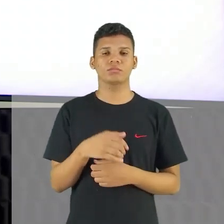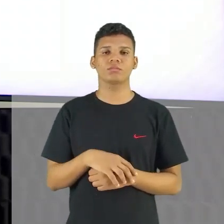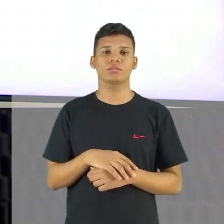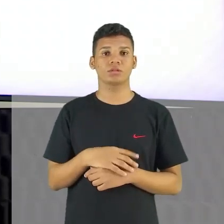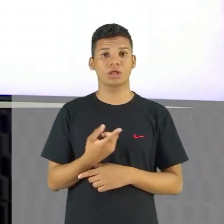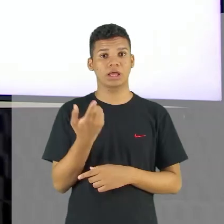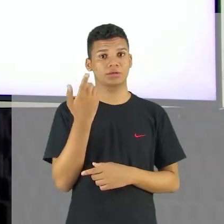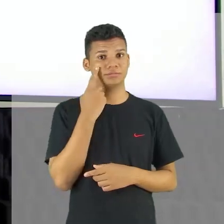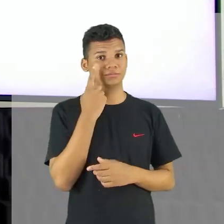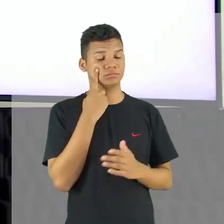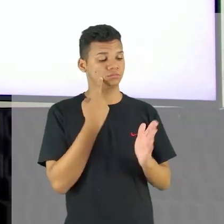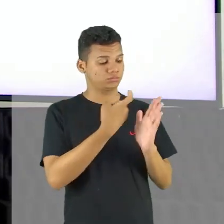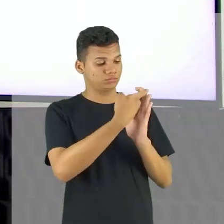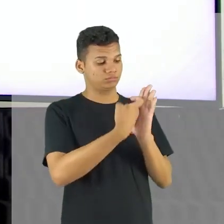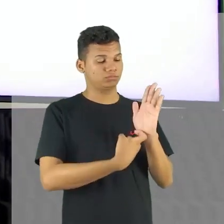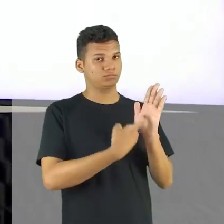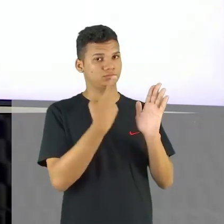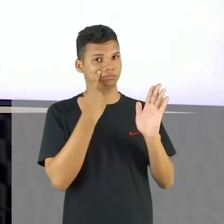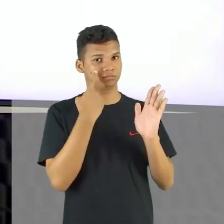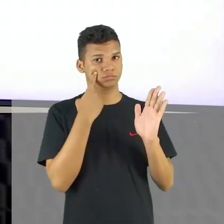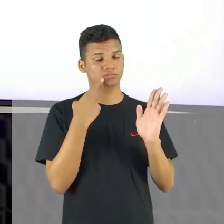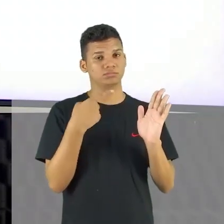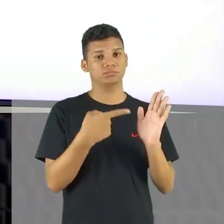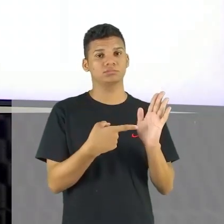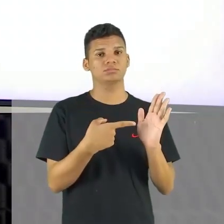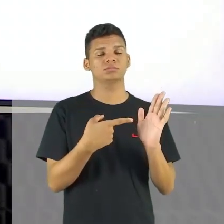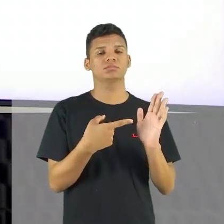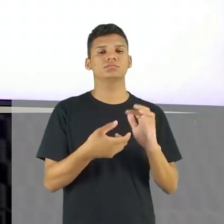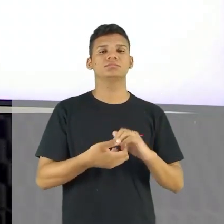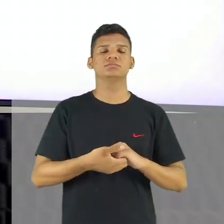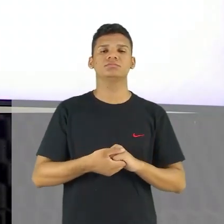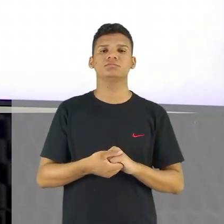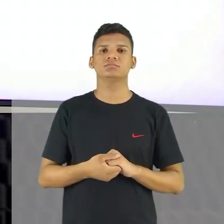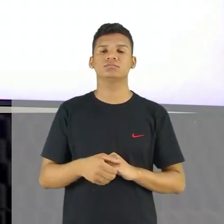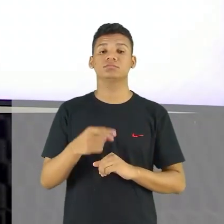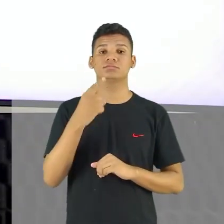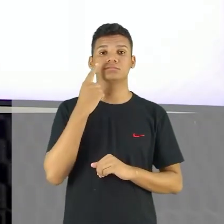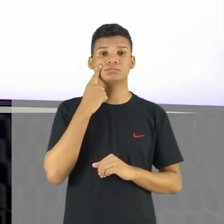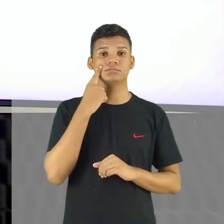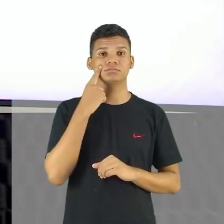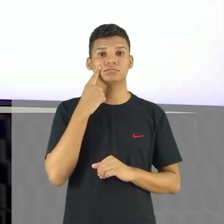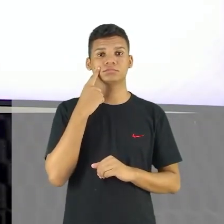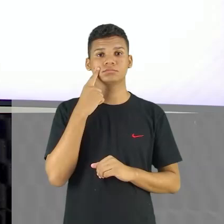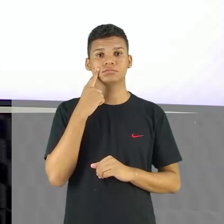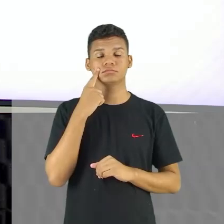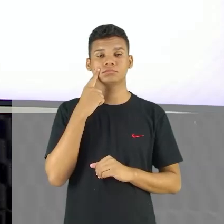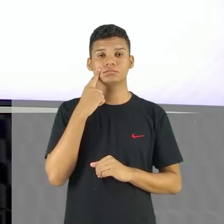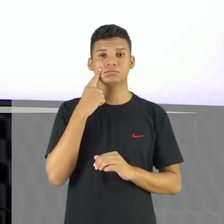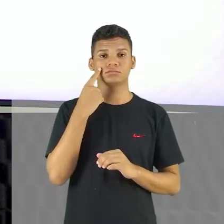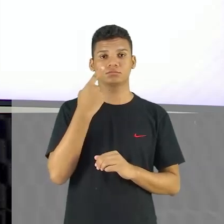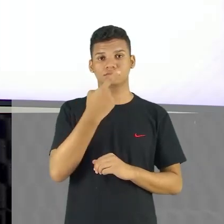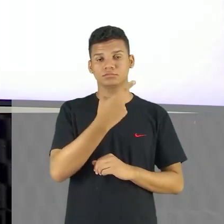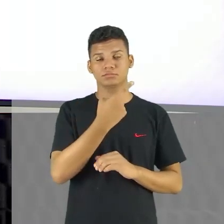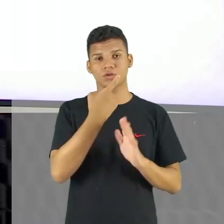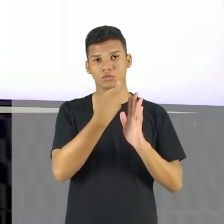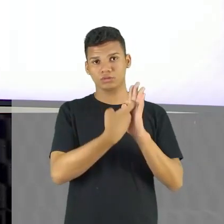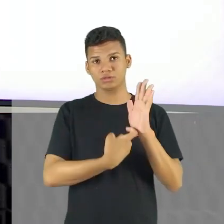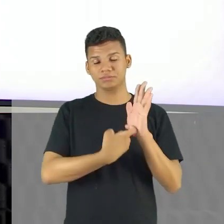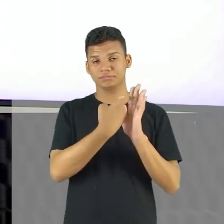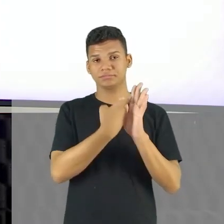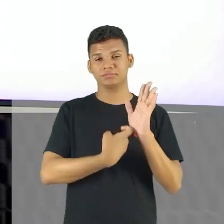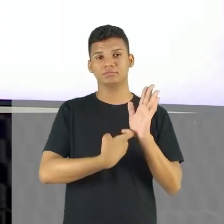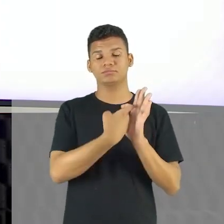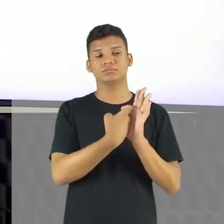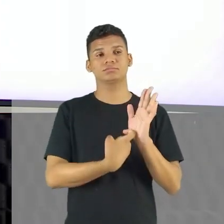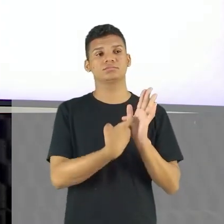palavras, ieis pela estrada afora, erguendo asas muito incertas